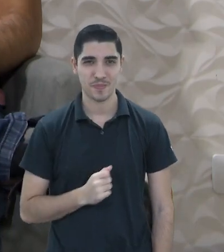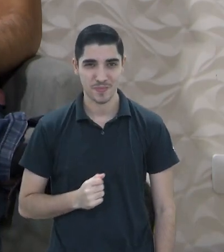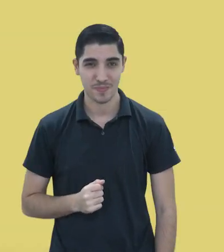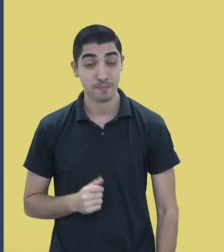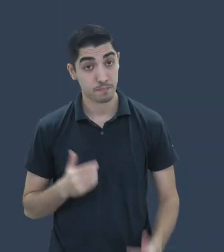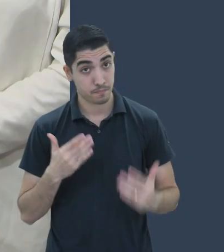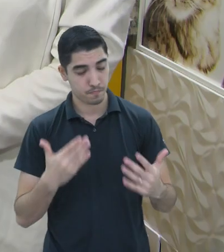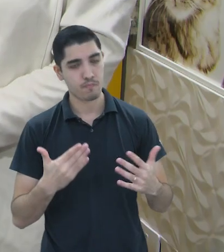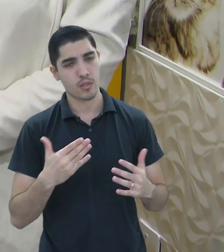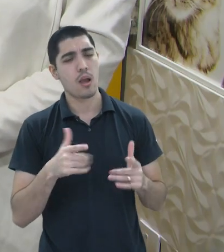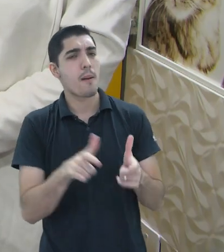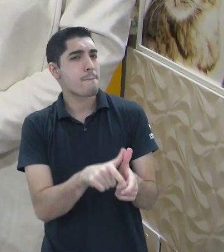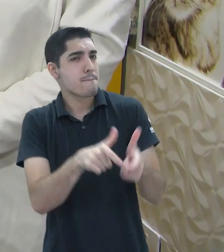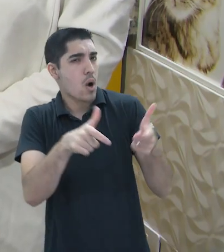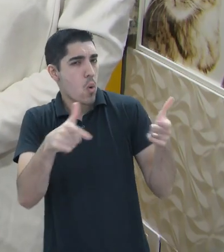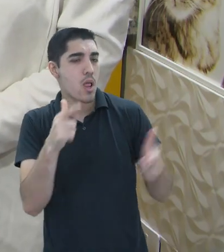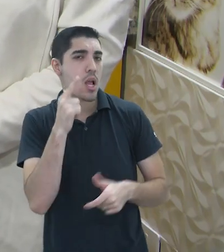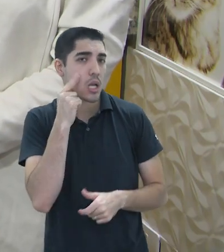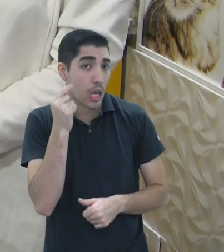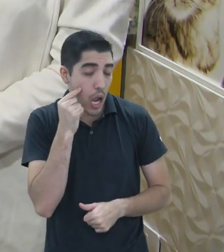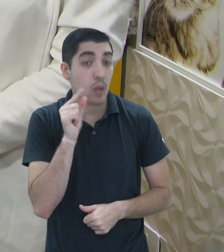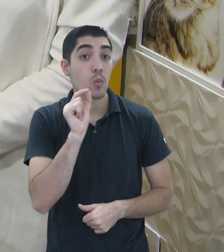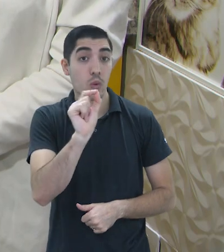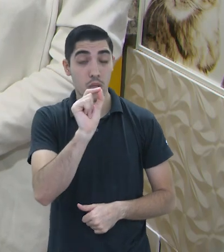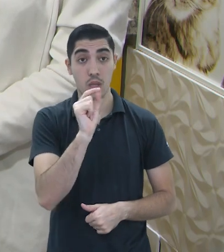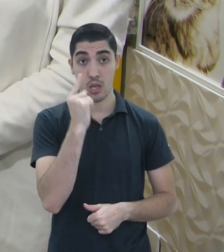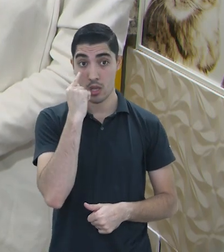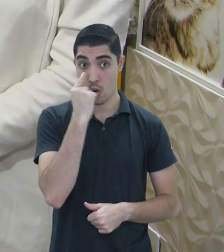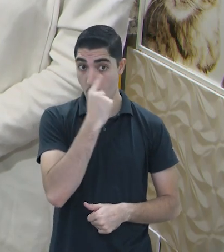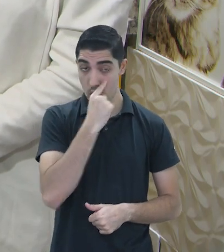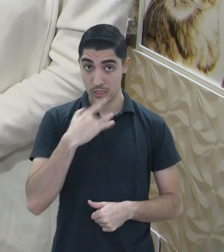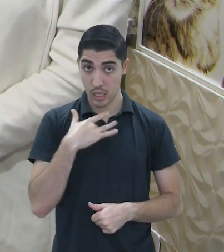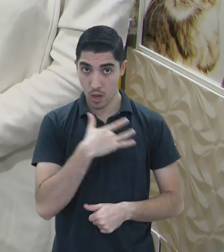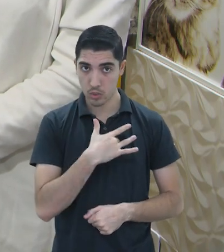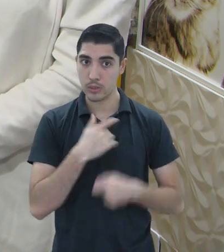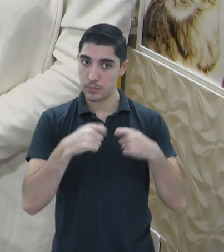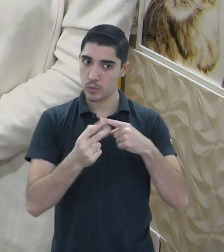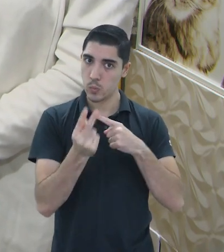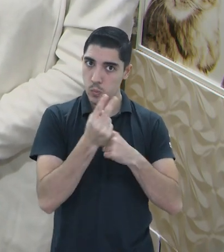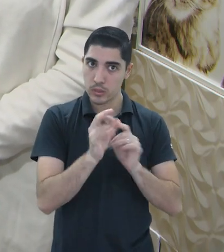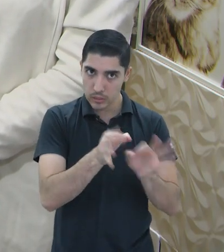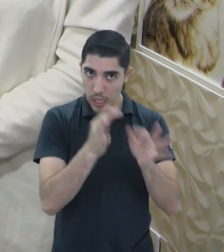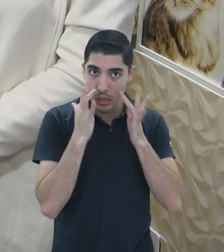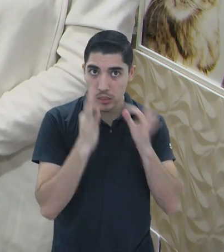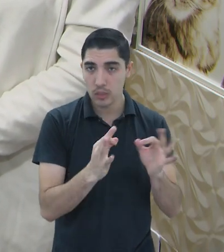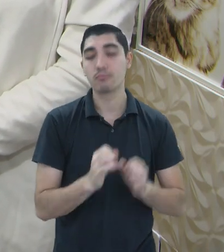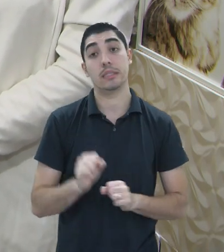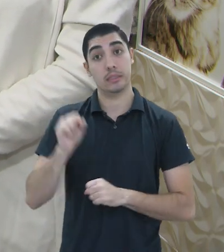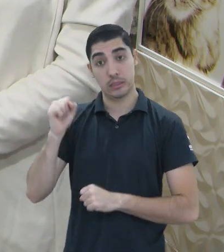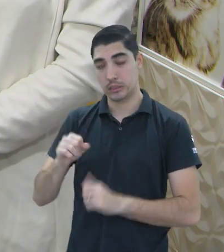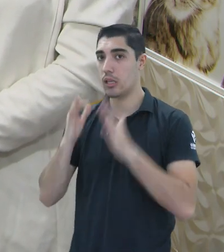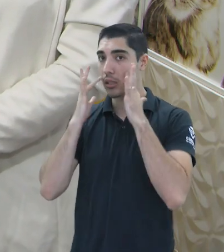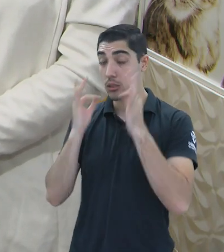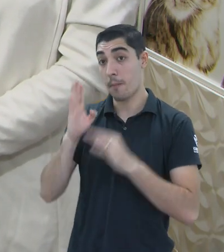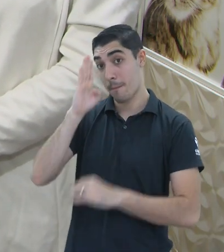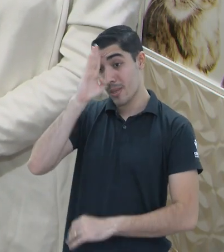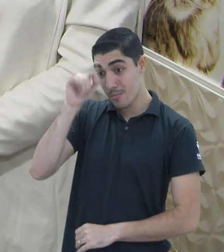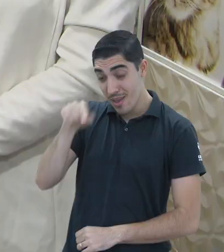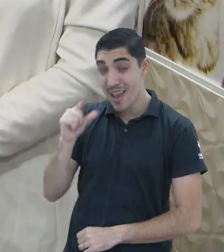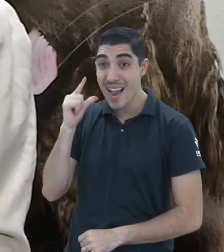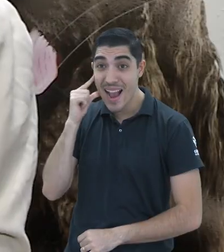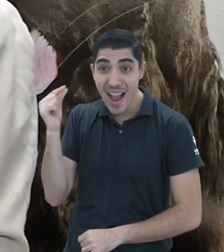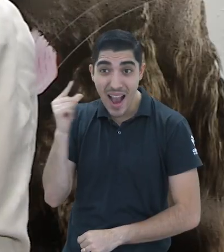apaixonado. Linhas gerais de gatos, também saúde dos olhos exige atenção. Muita atenção. E